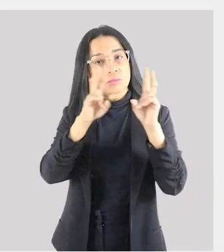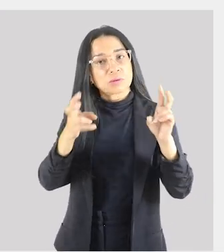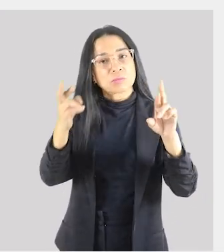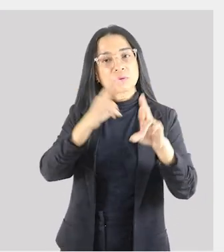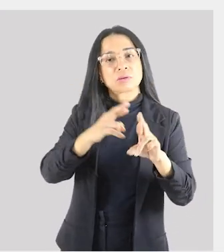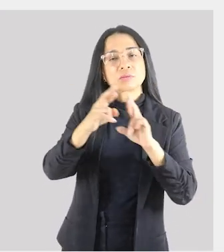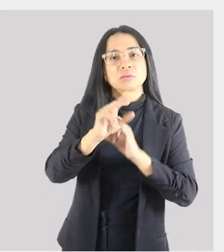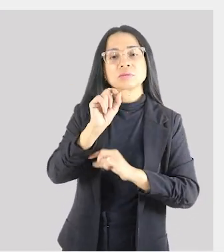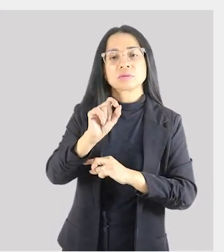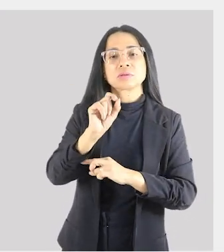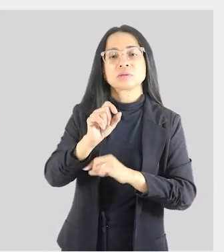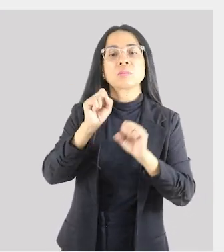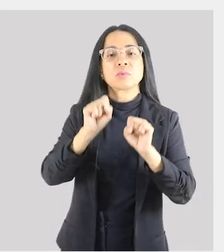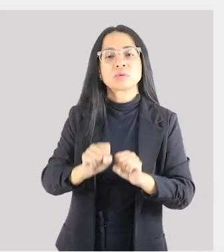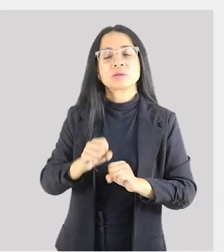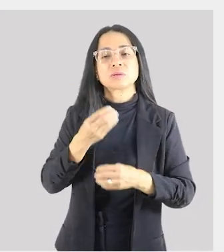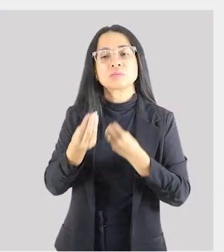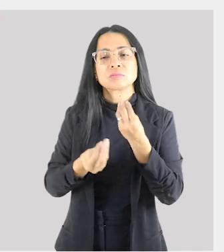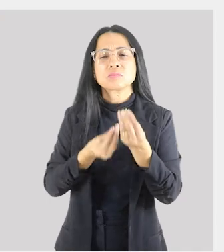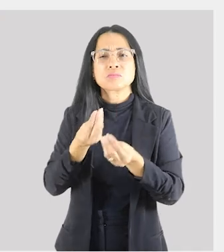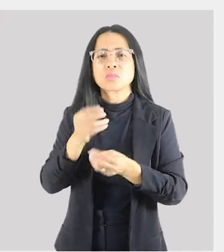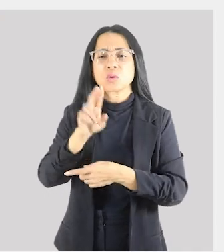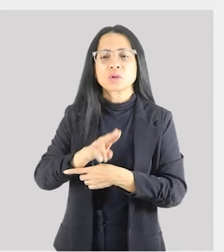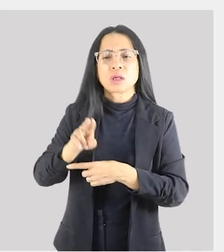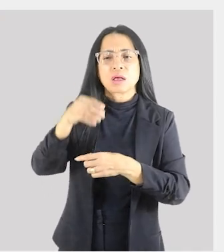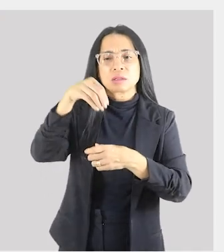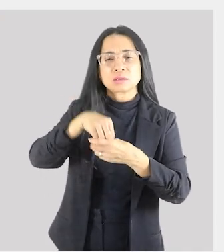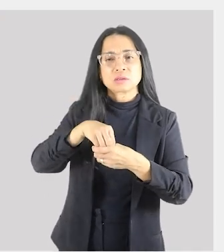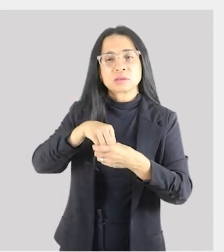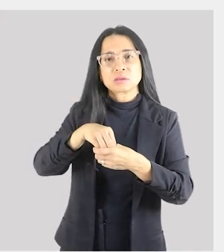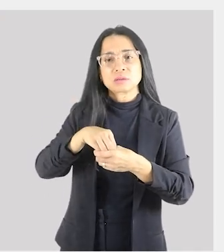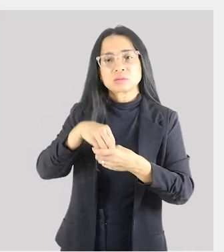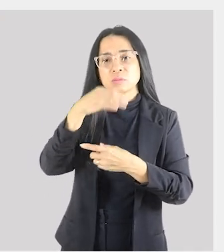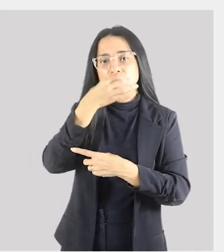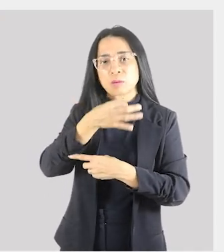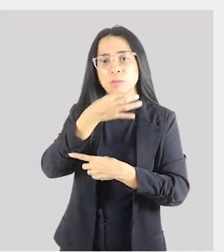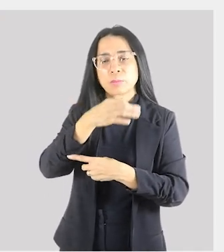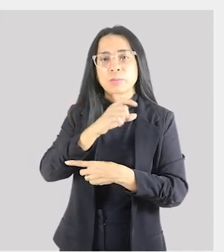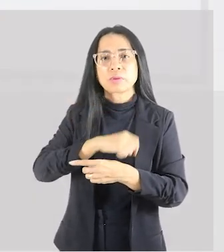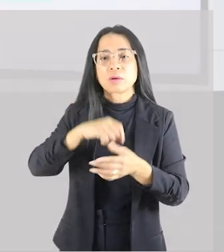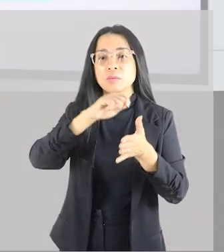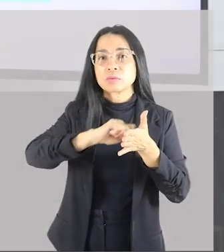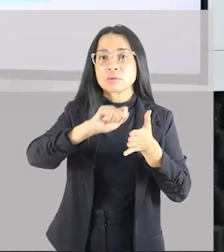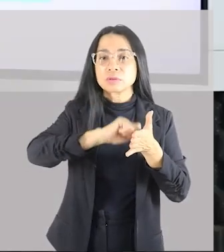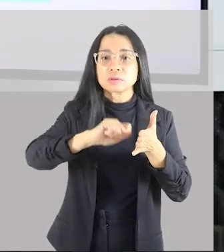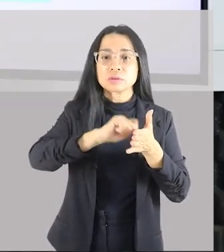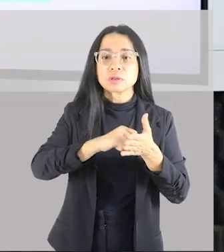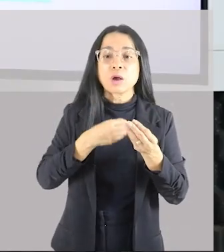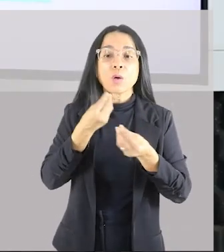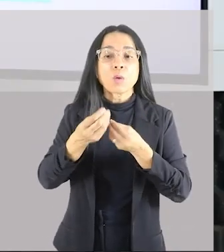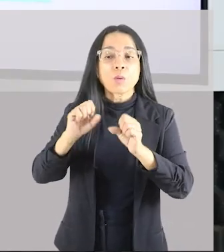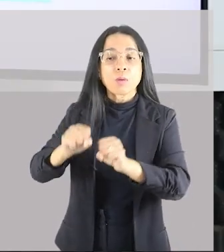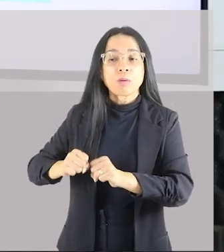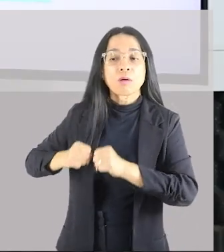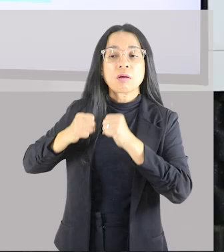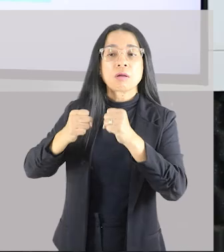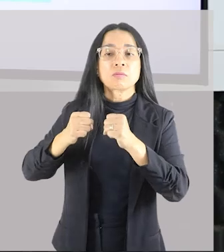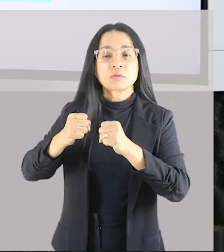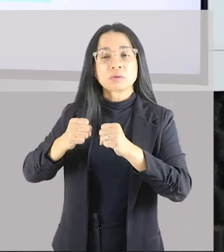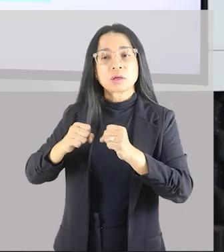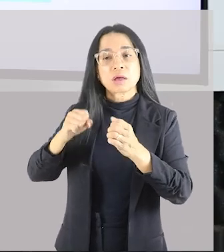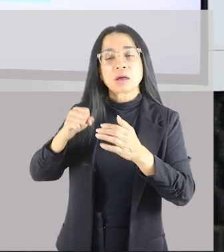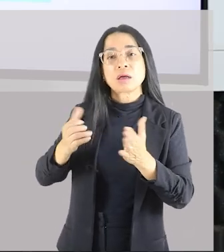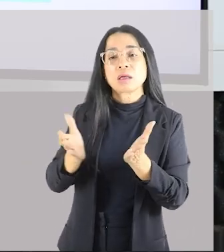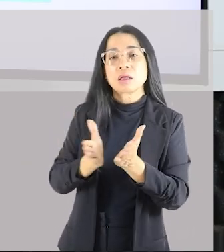isso, vocês poderão aí colocar dentro da análise de vocês formas de enfrentamento dessa pobreza e de